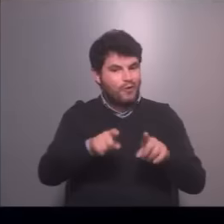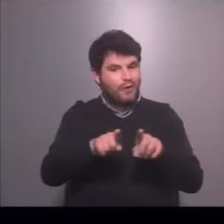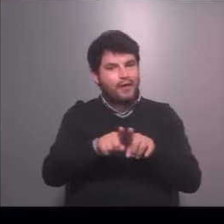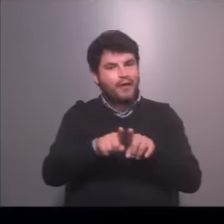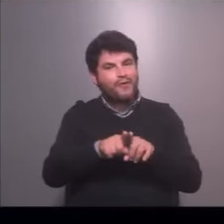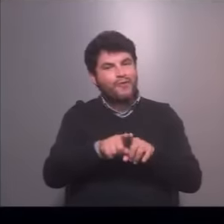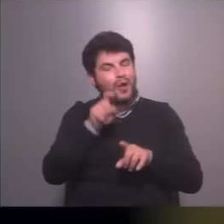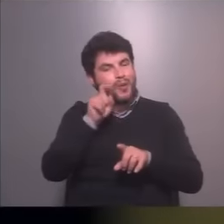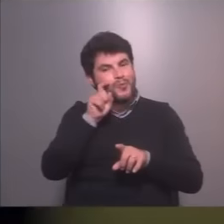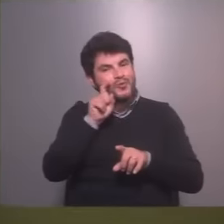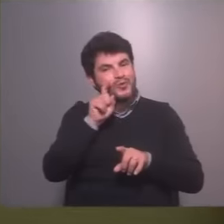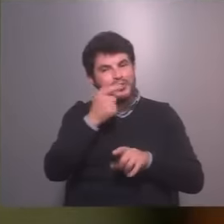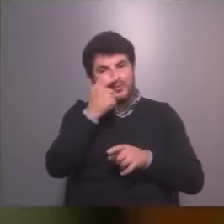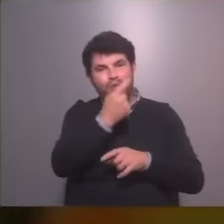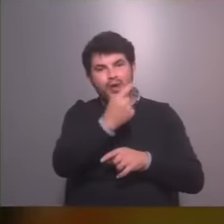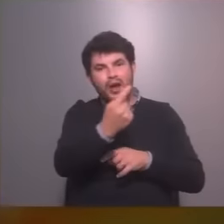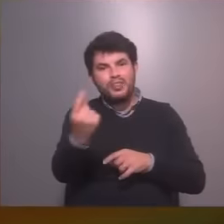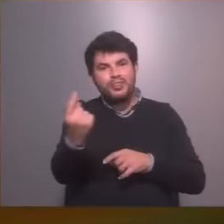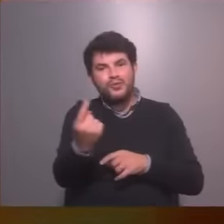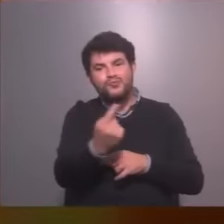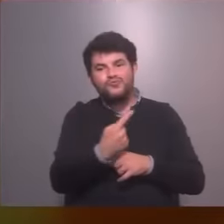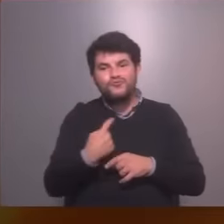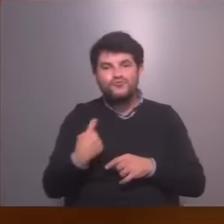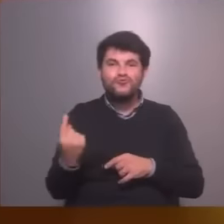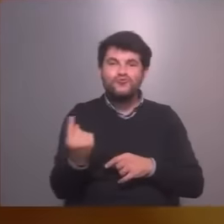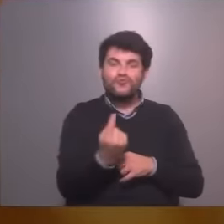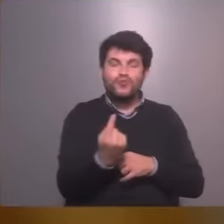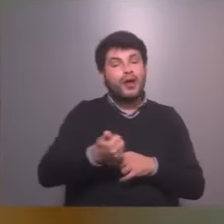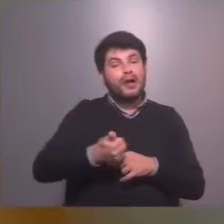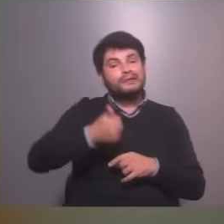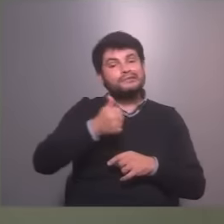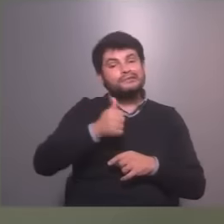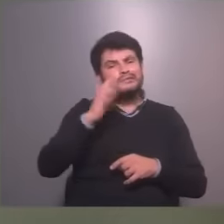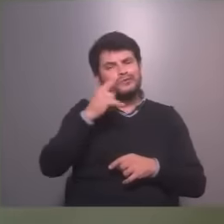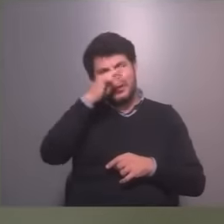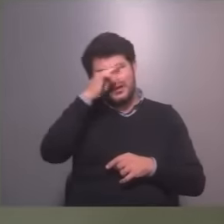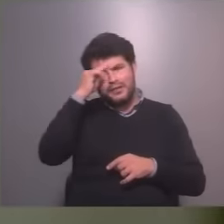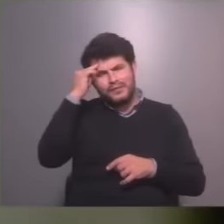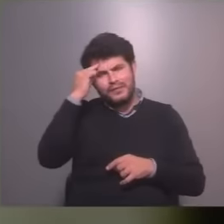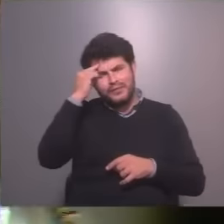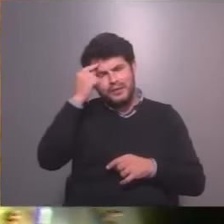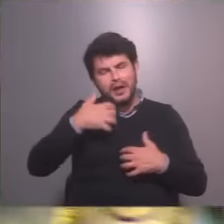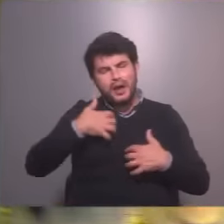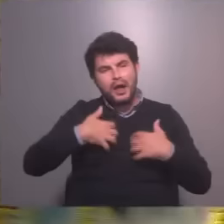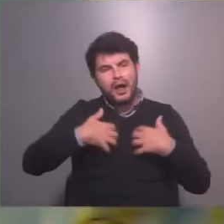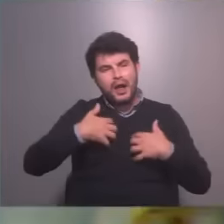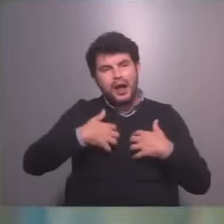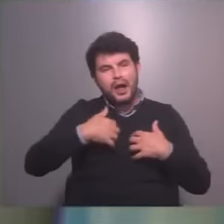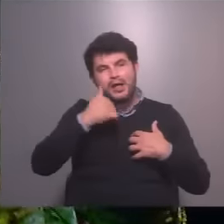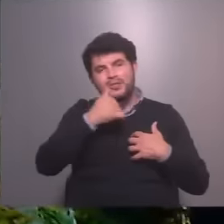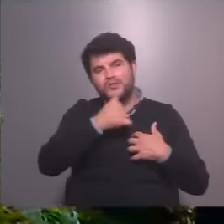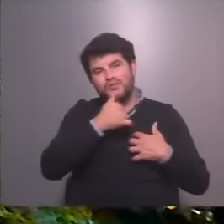que aqui, na Cova da Iria, apresentou o seu Imaculado Coração como refúgio para todos nós,